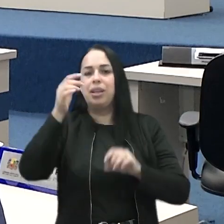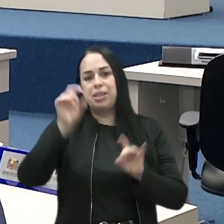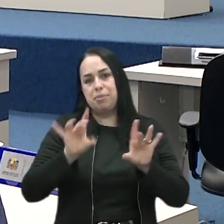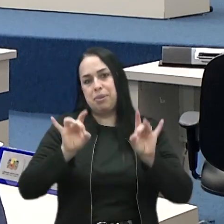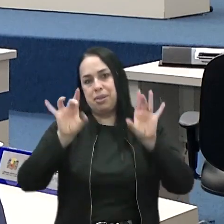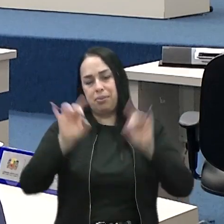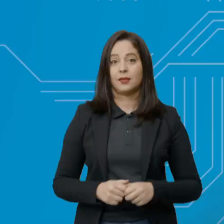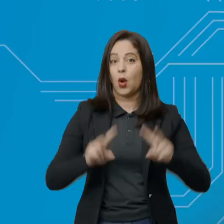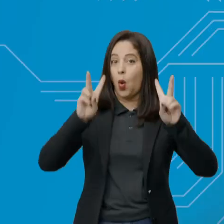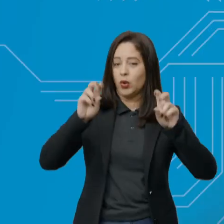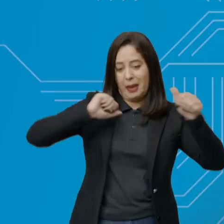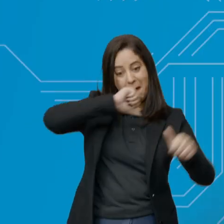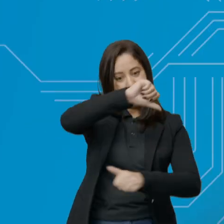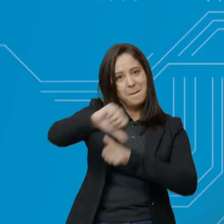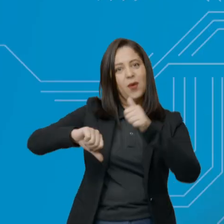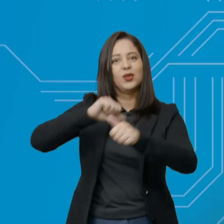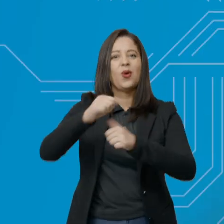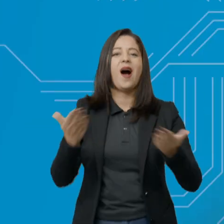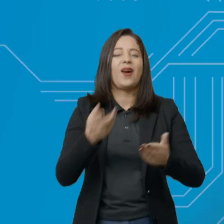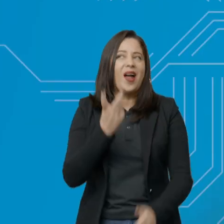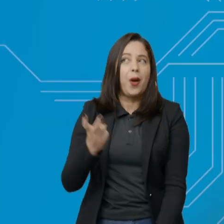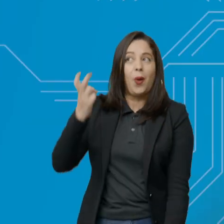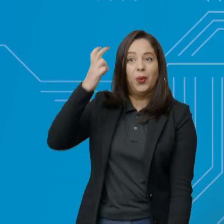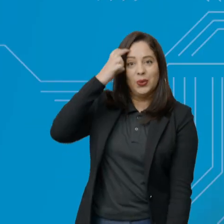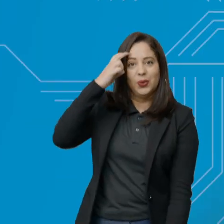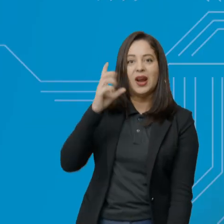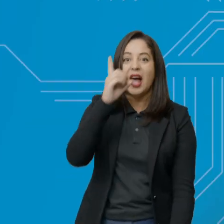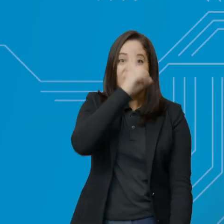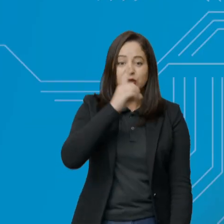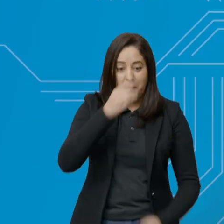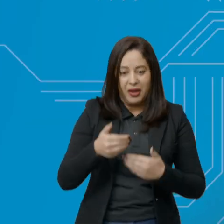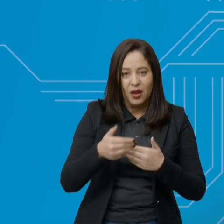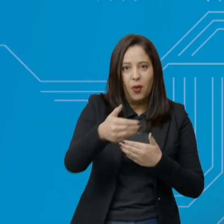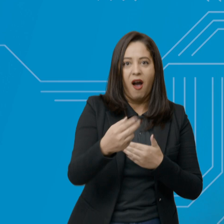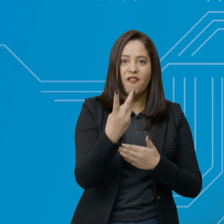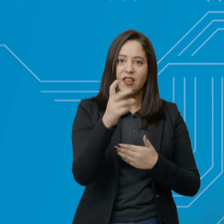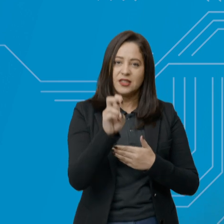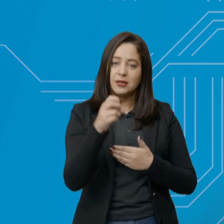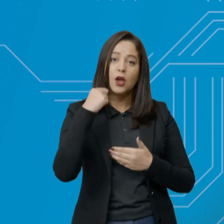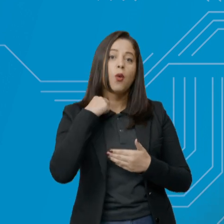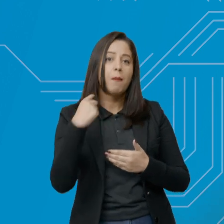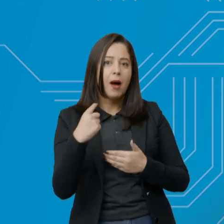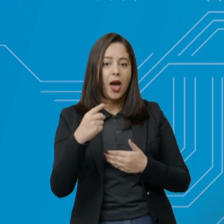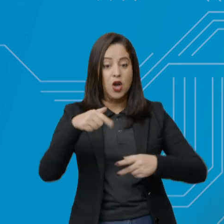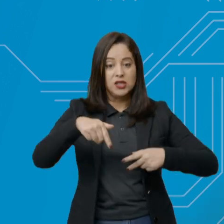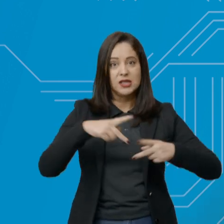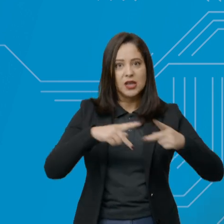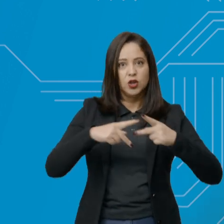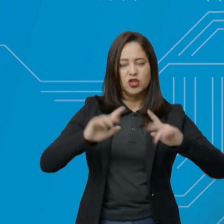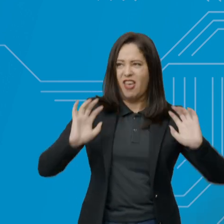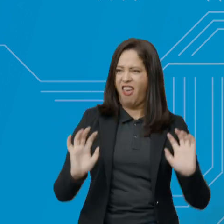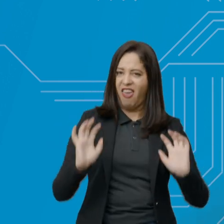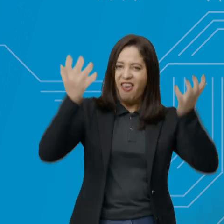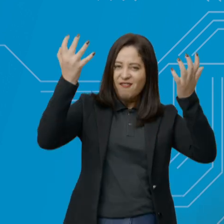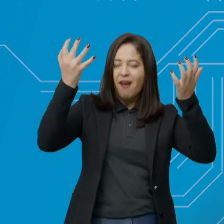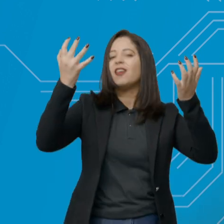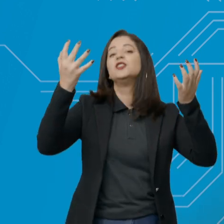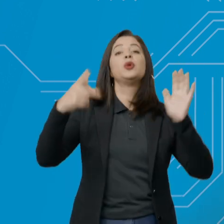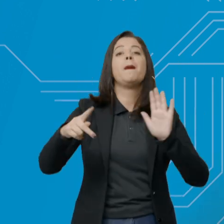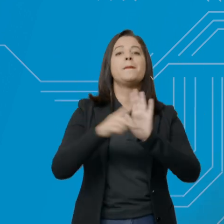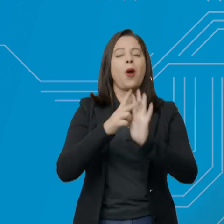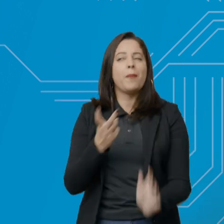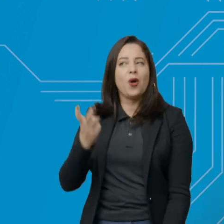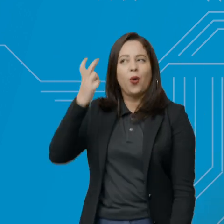da conscientização. Vamos mudar de assunto e falar de cultura? Neste domingo, 25 de maio, São José dos Campos comemora o